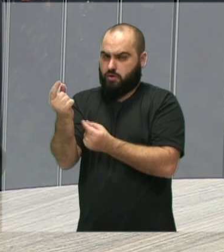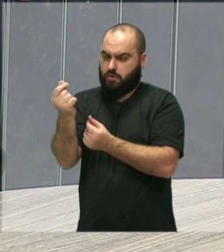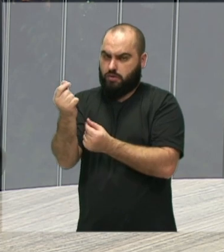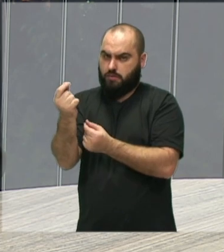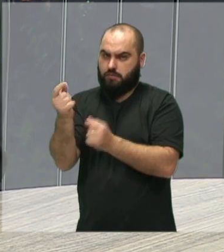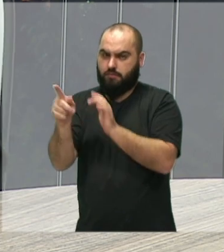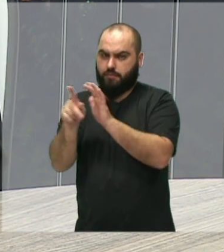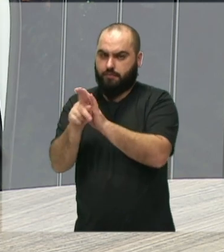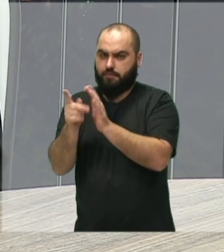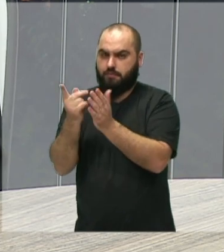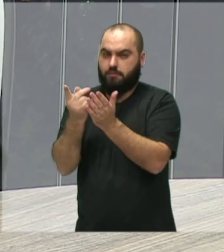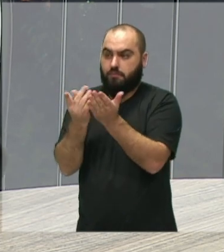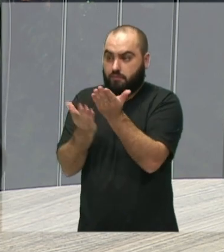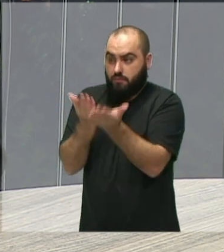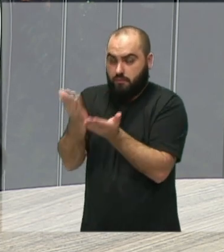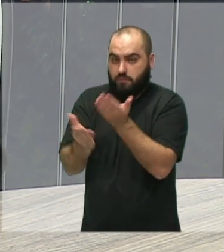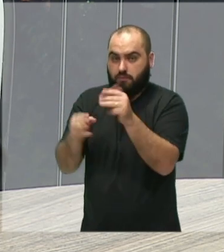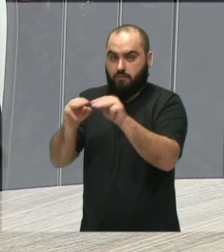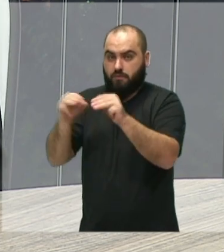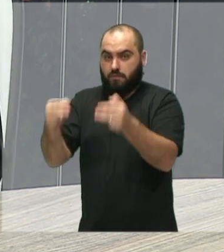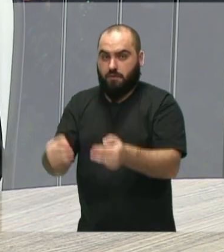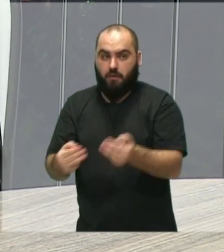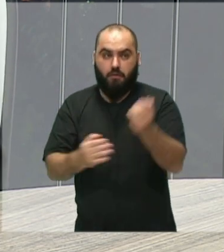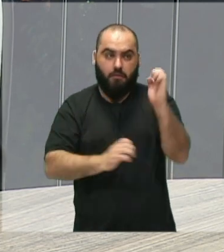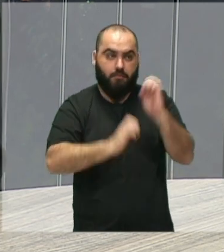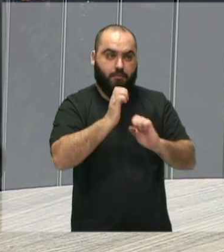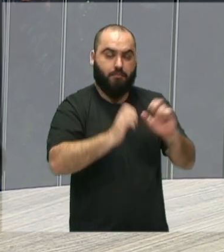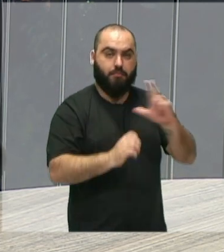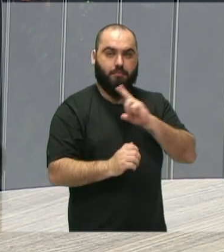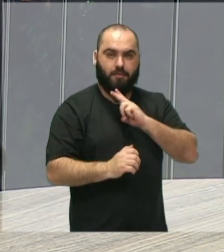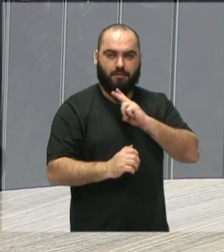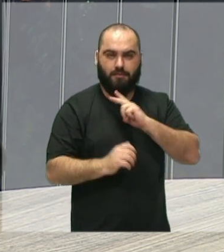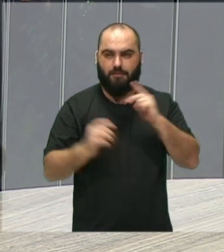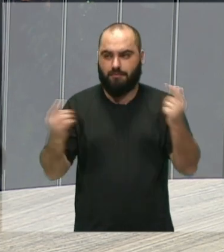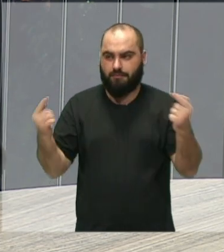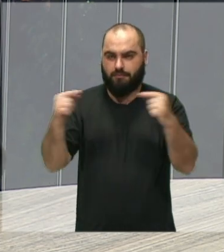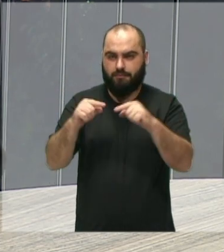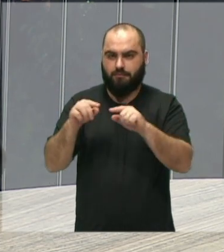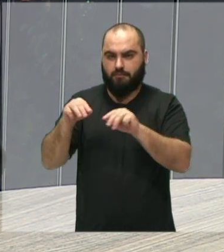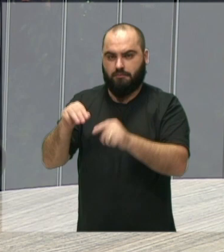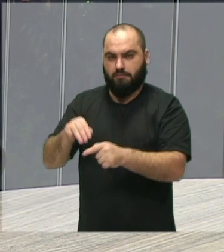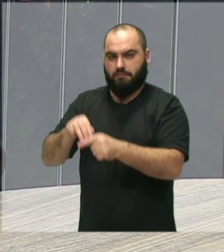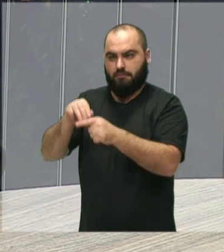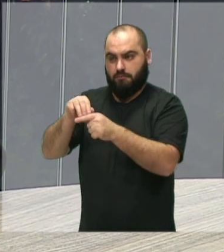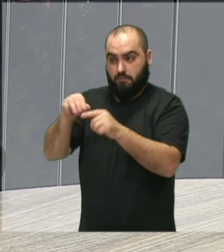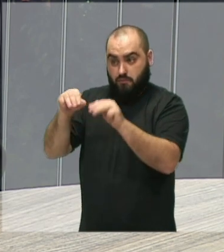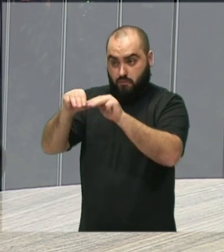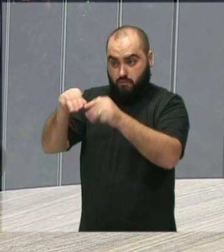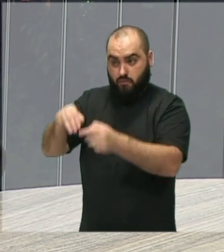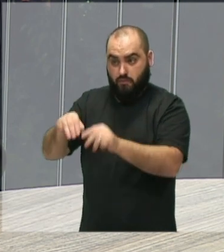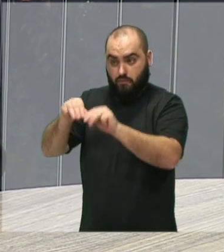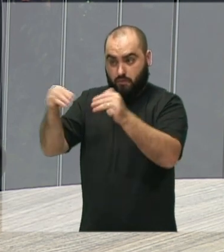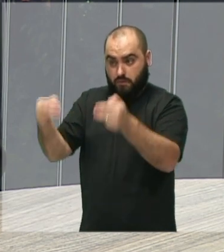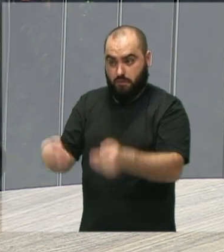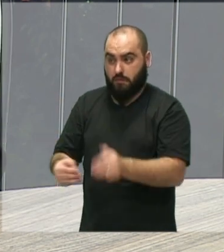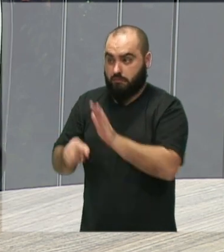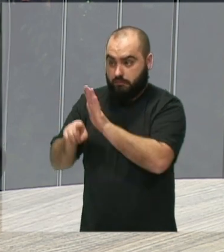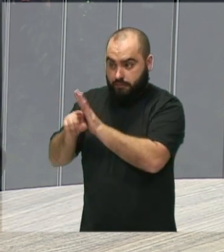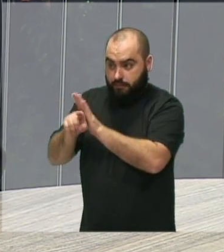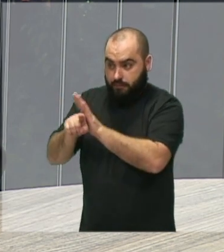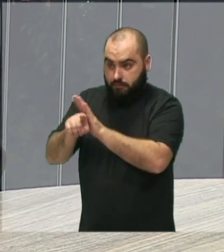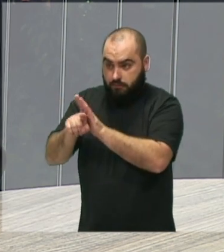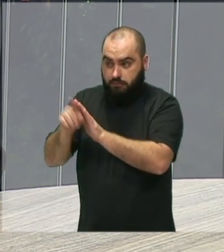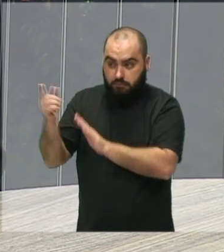um tratado que o museu faz com empresas arqueológicas. Então, o museu disponibiliza a essas empresas um termo de pesquisa